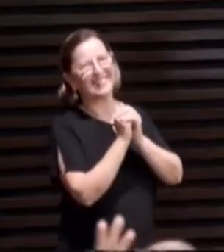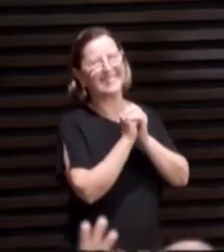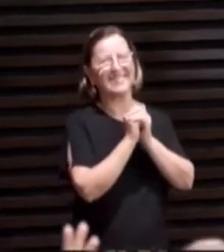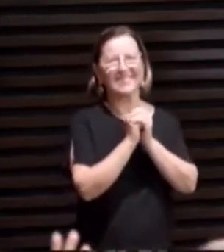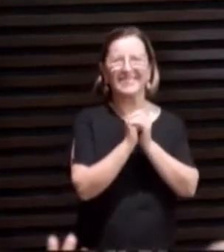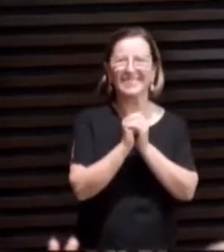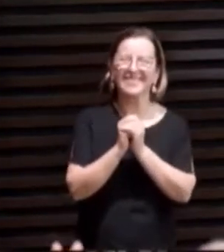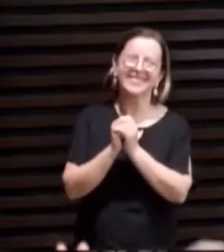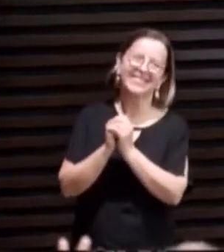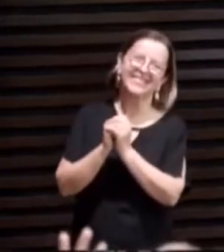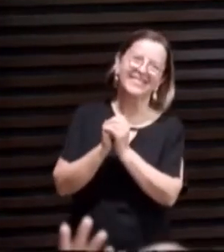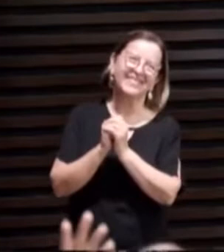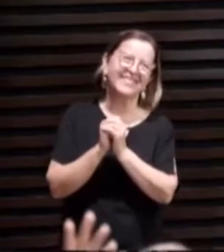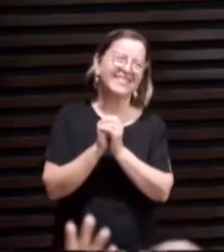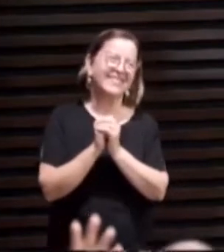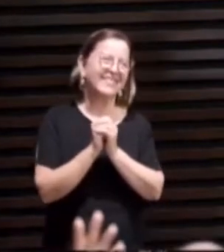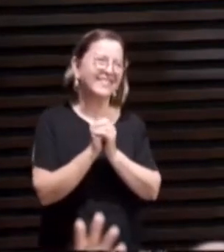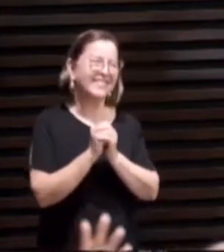amém.